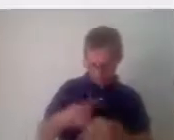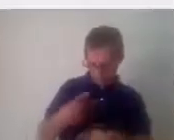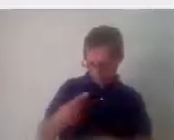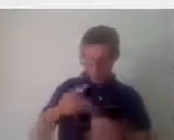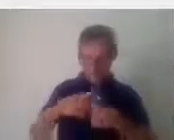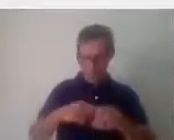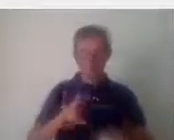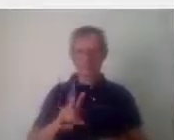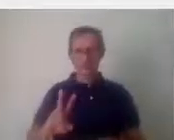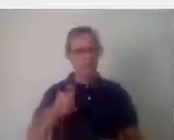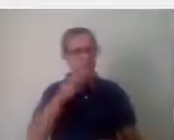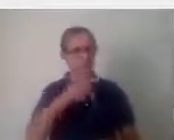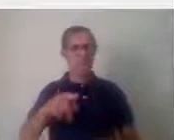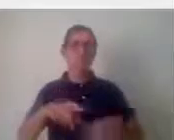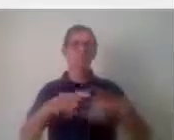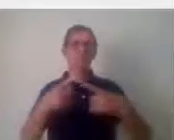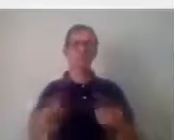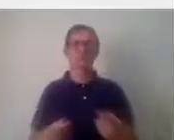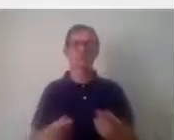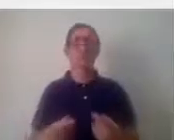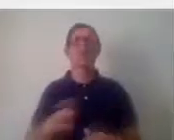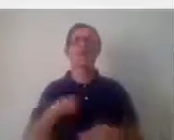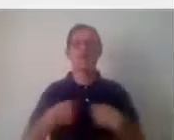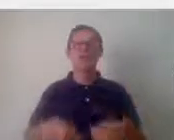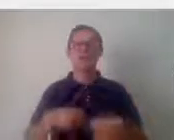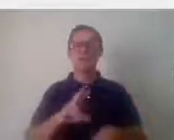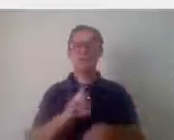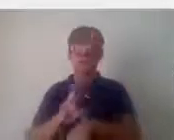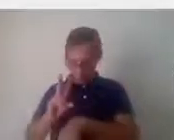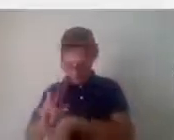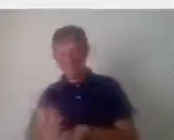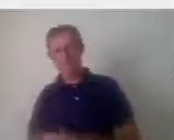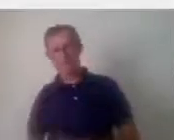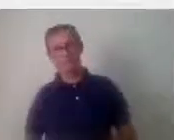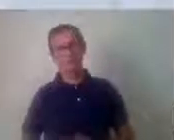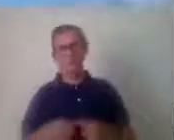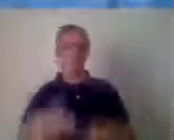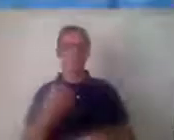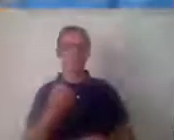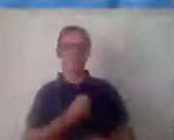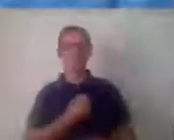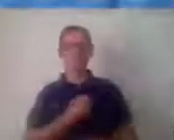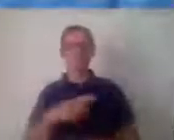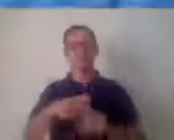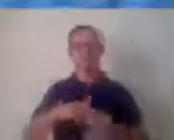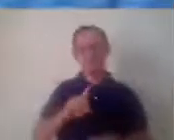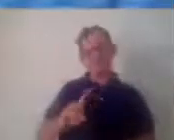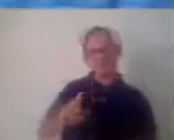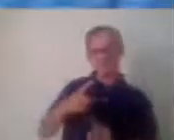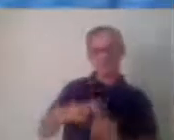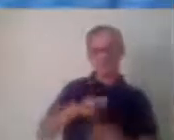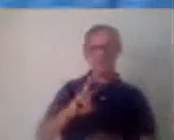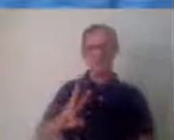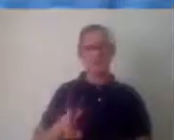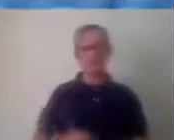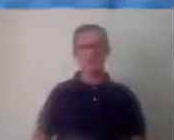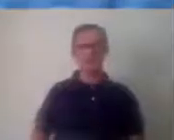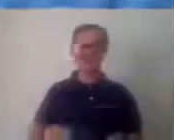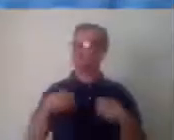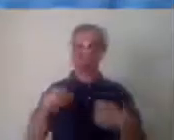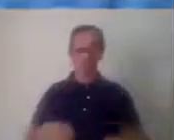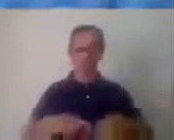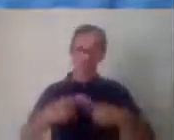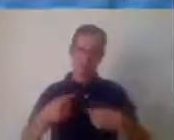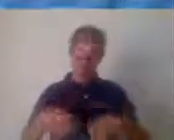tipo 2, professora. Eu preciso me atentar a esses números, tipo 1, tipo 2? Não.